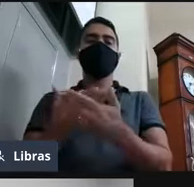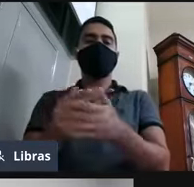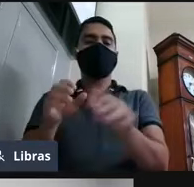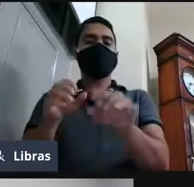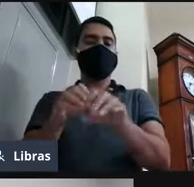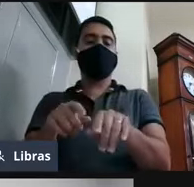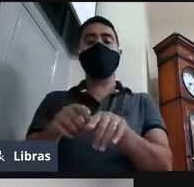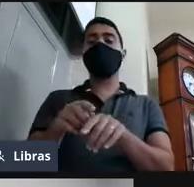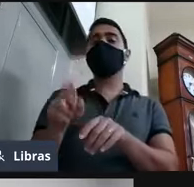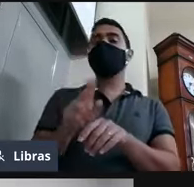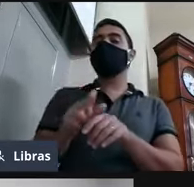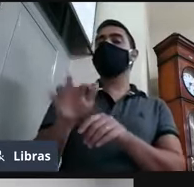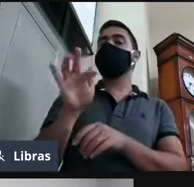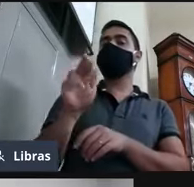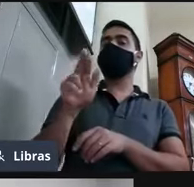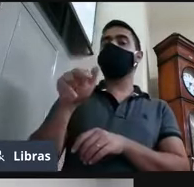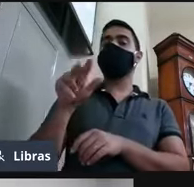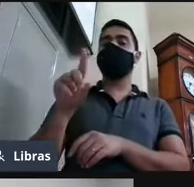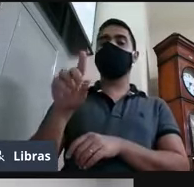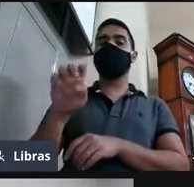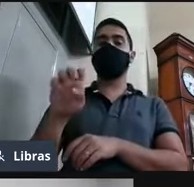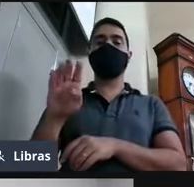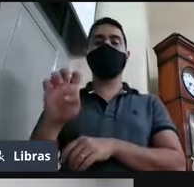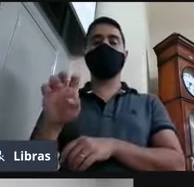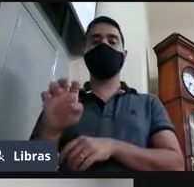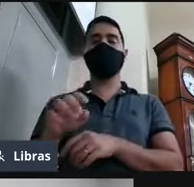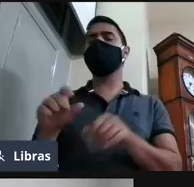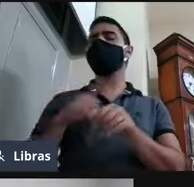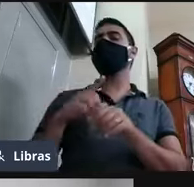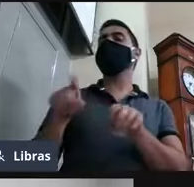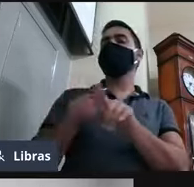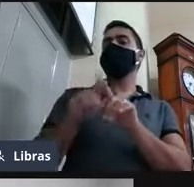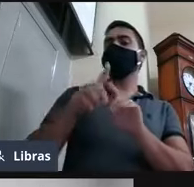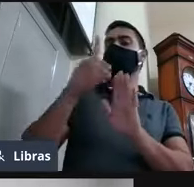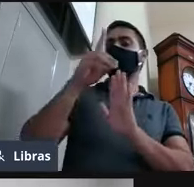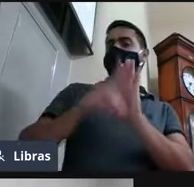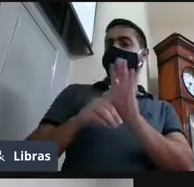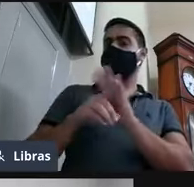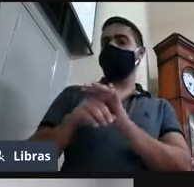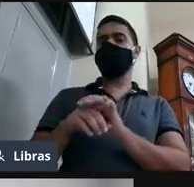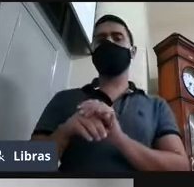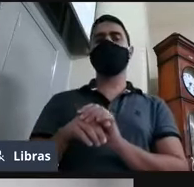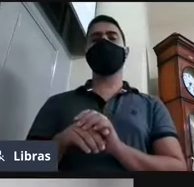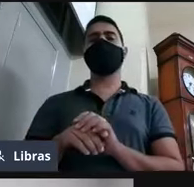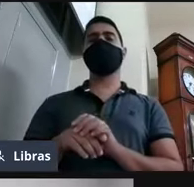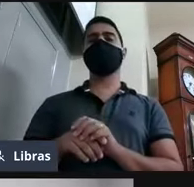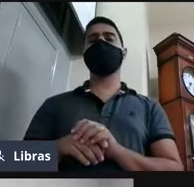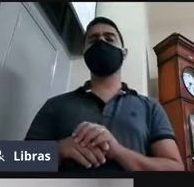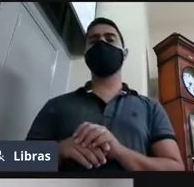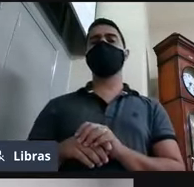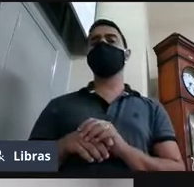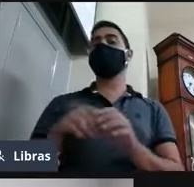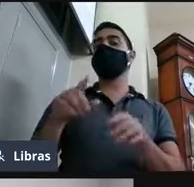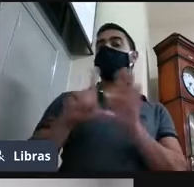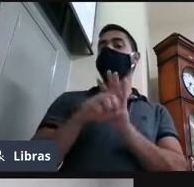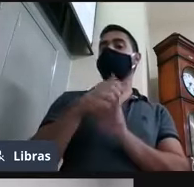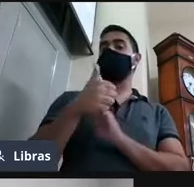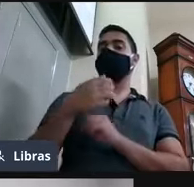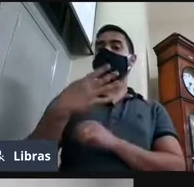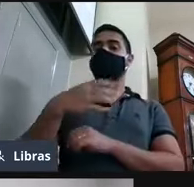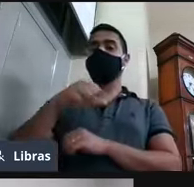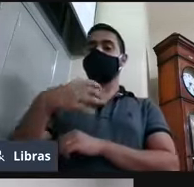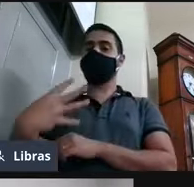Fundeb deu-se através de medida provisória, publicada no Diário Oficial da União, que foi convertida na Lei Federal 11.494